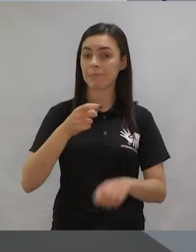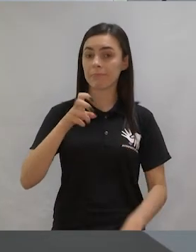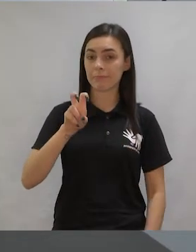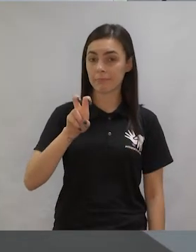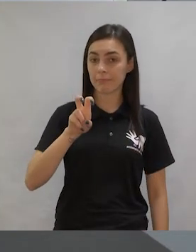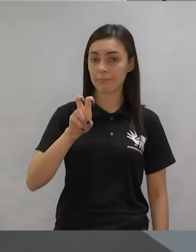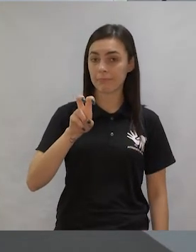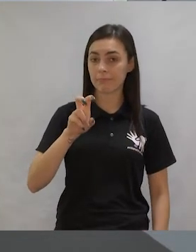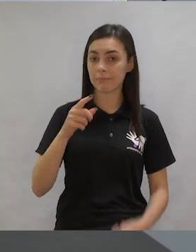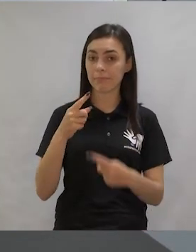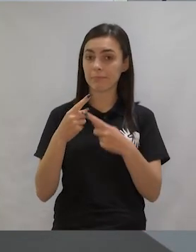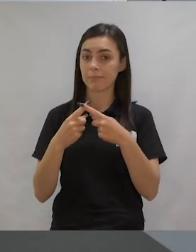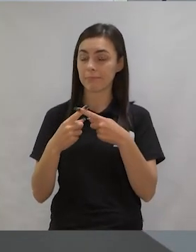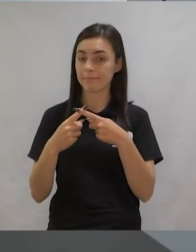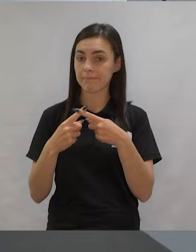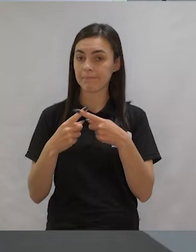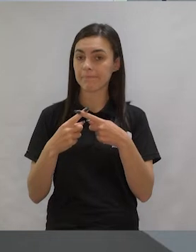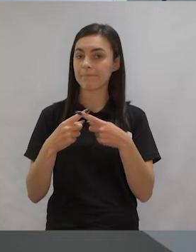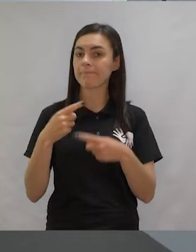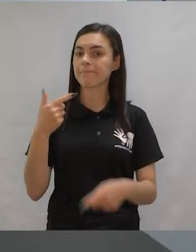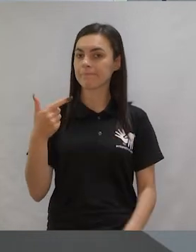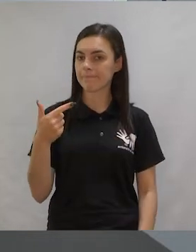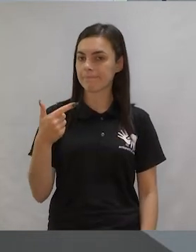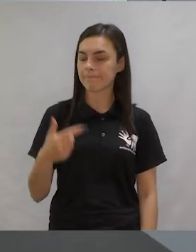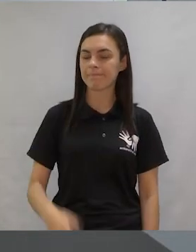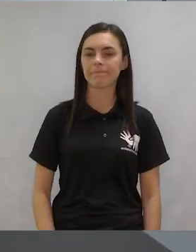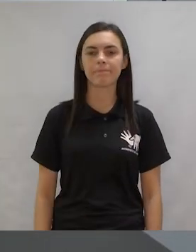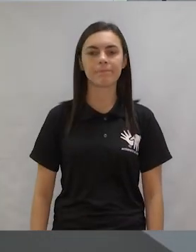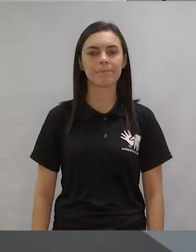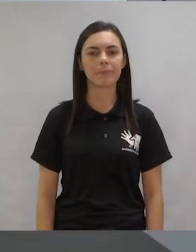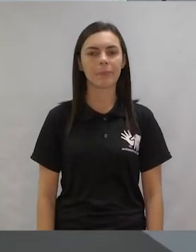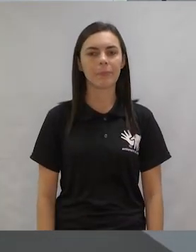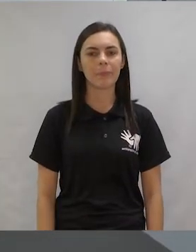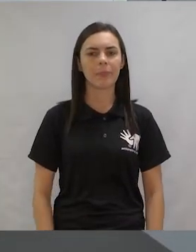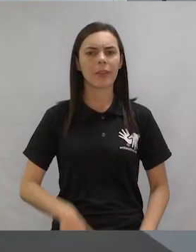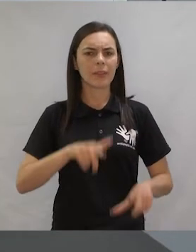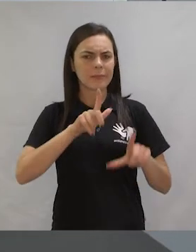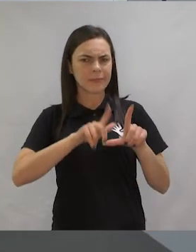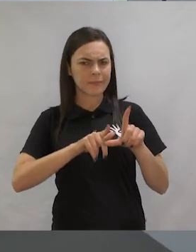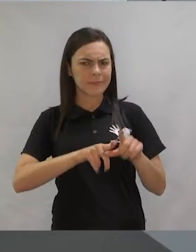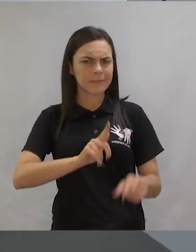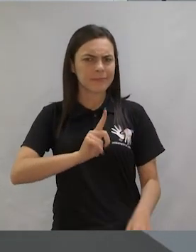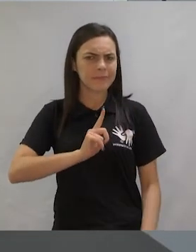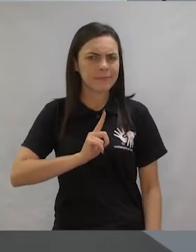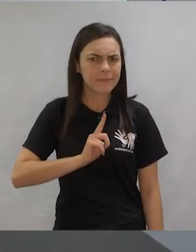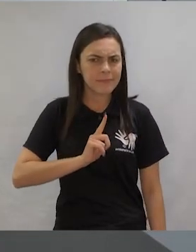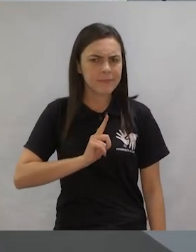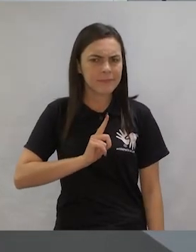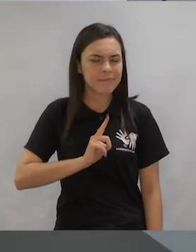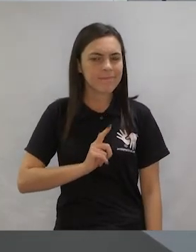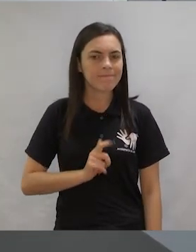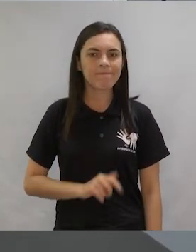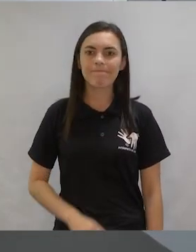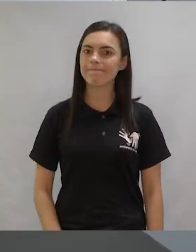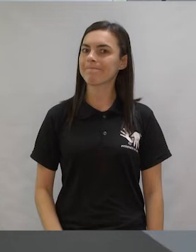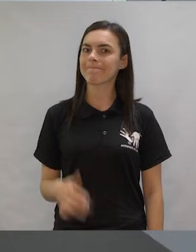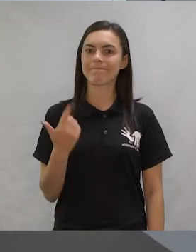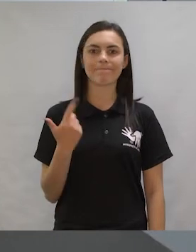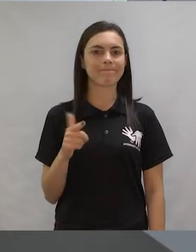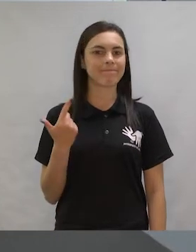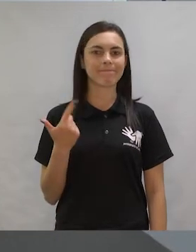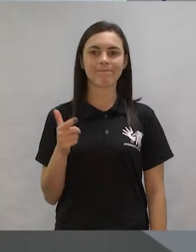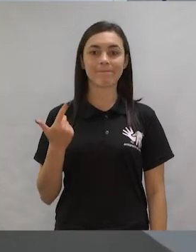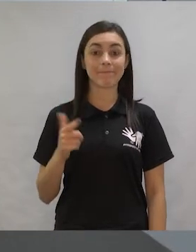potência mais 5 vezes 2. Eu tenho letras?